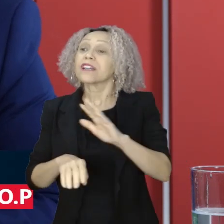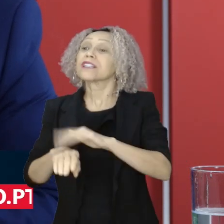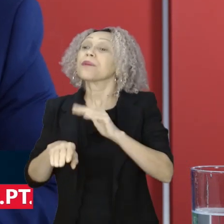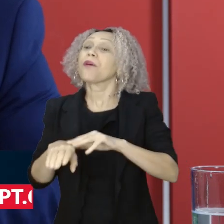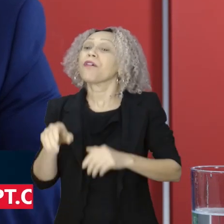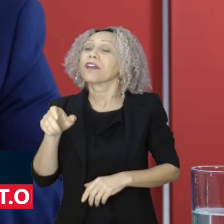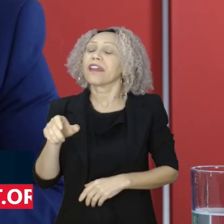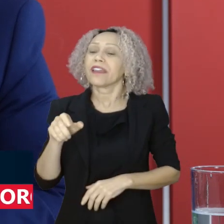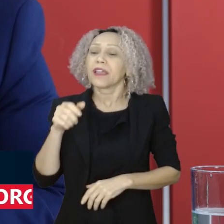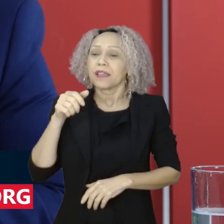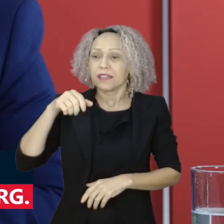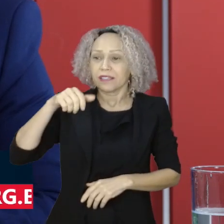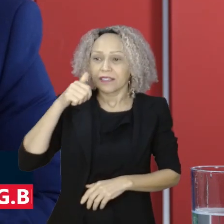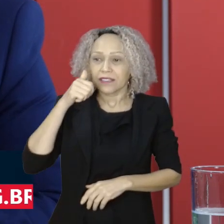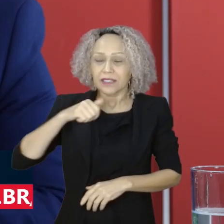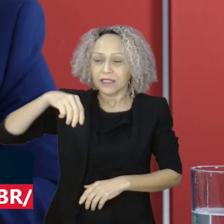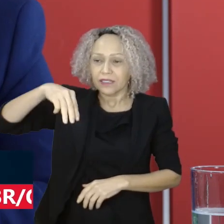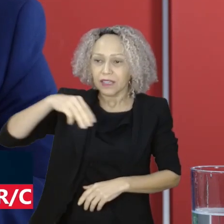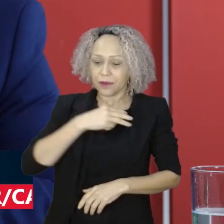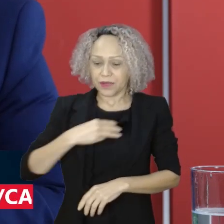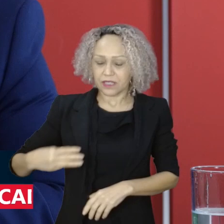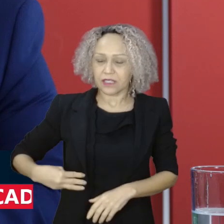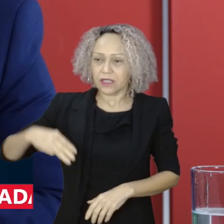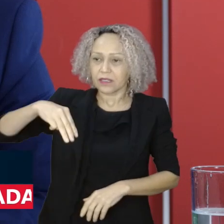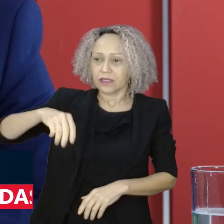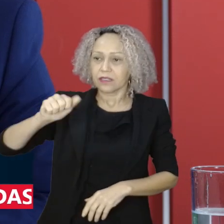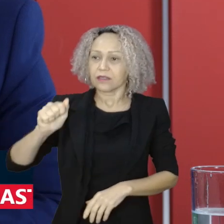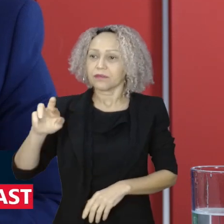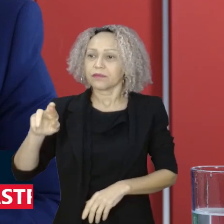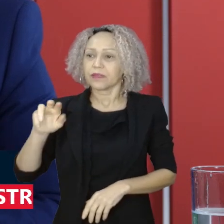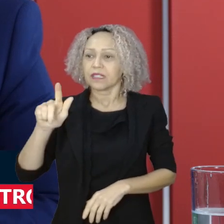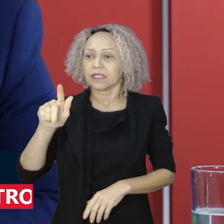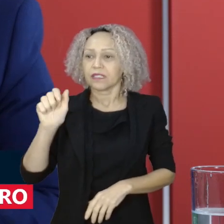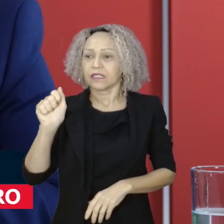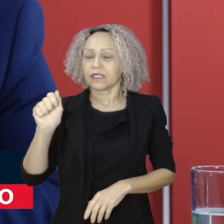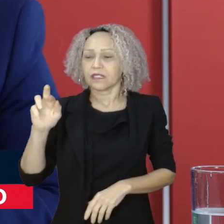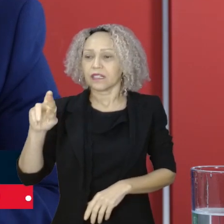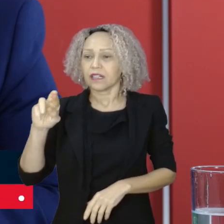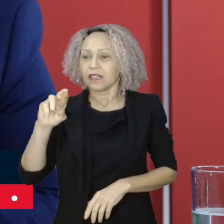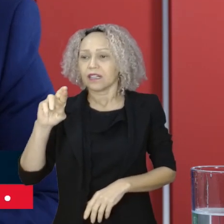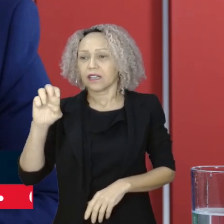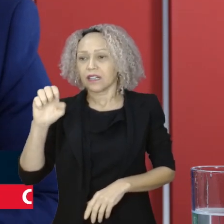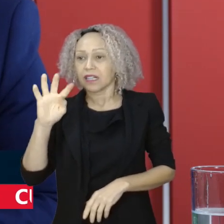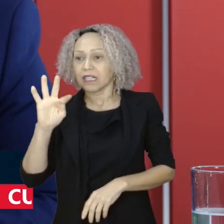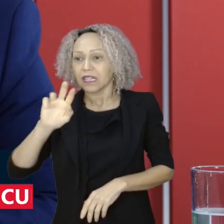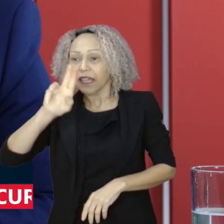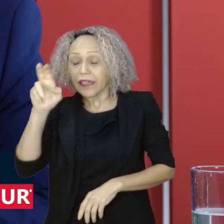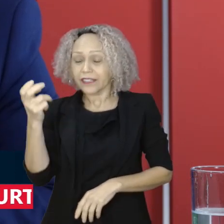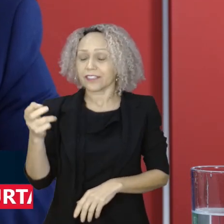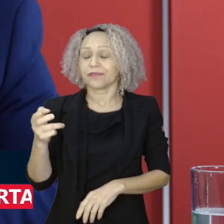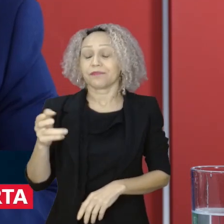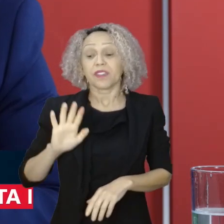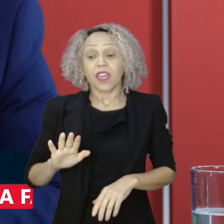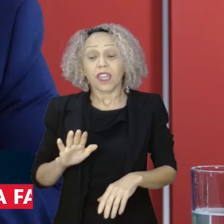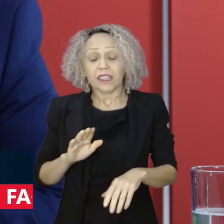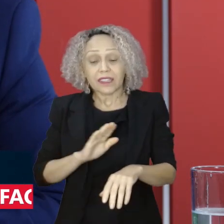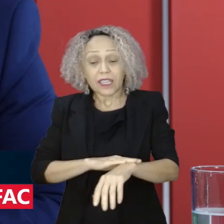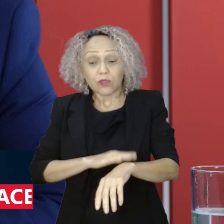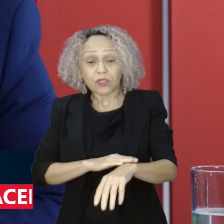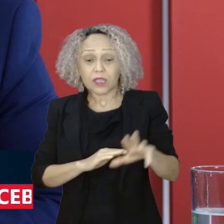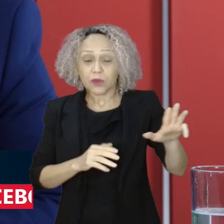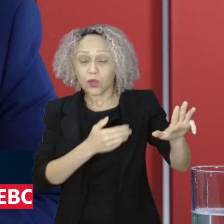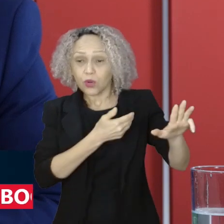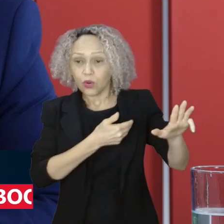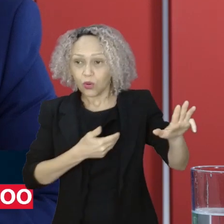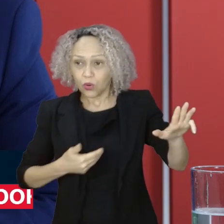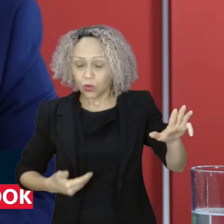nossa cultura, para assumir a pasta, e desde a transição a gente tem trabalhado na recuperação desse ministério. Nós assumimos